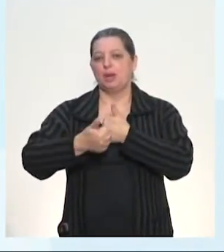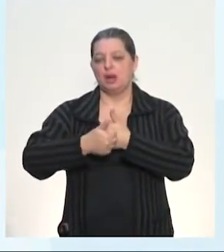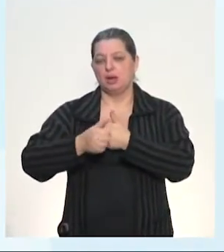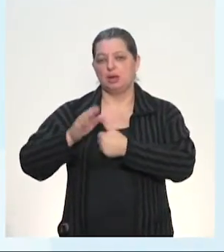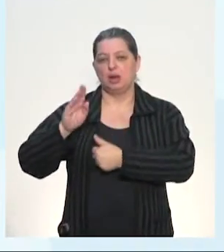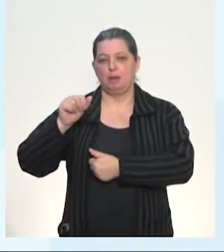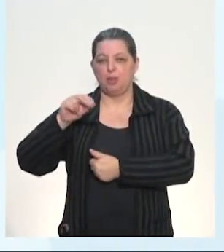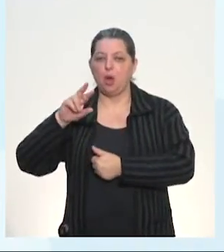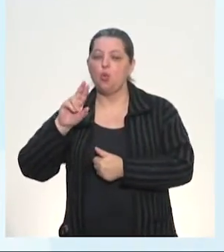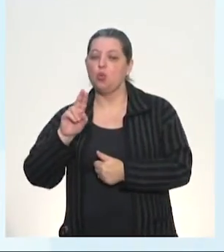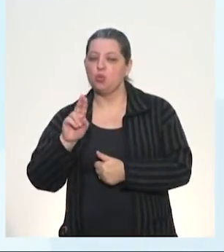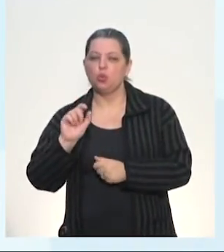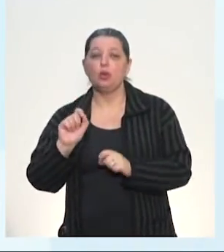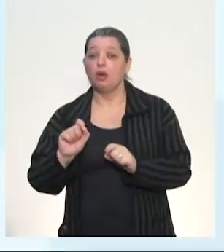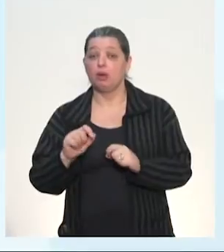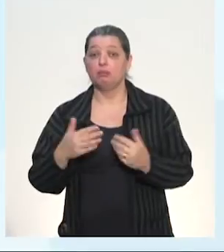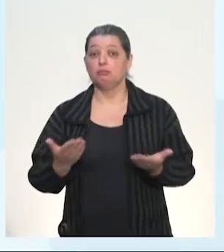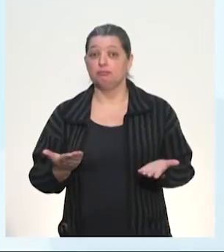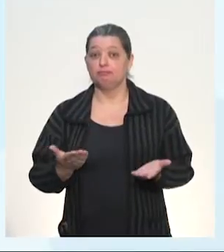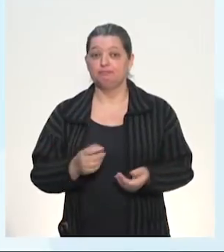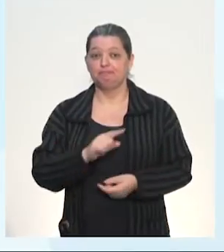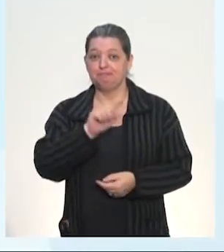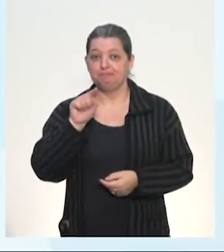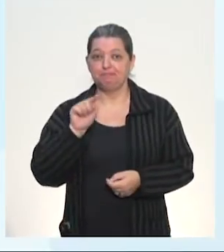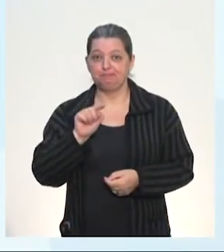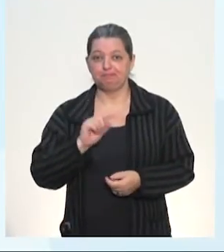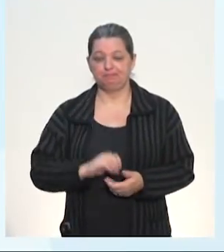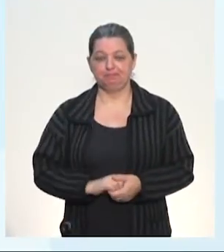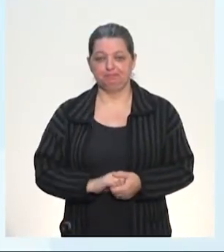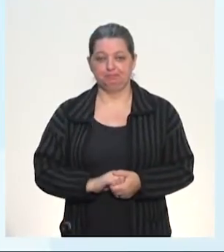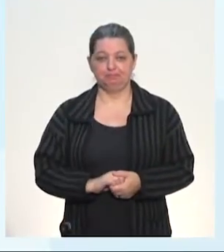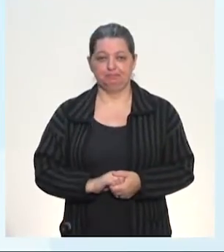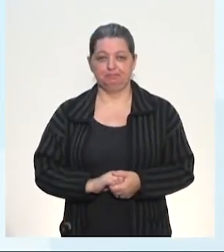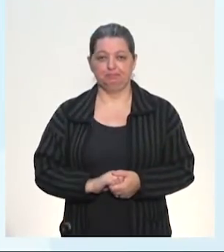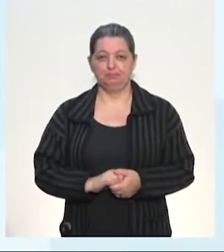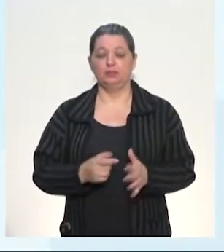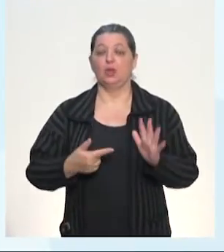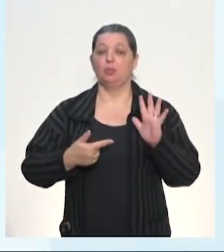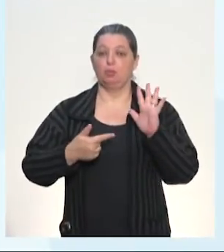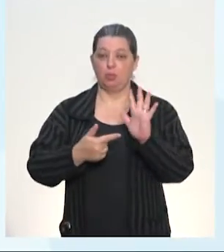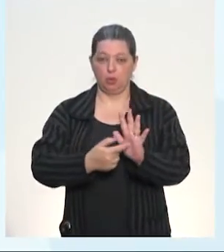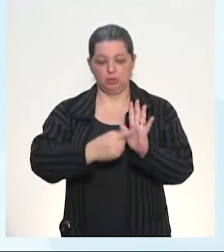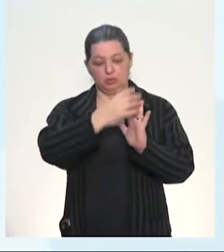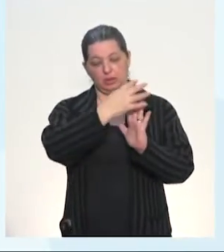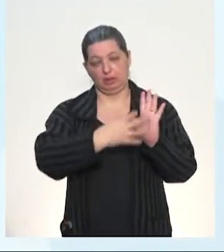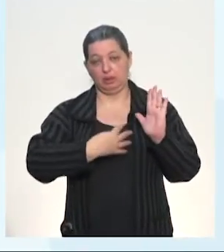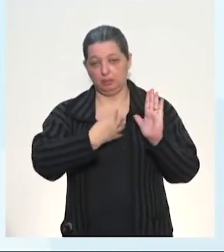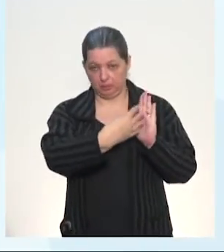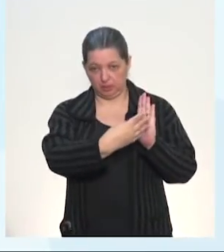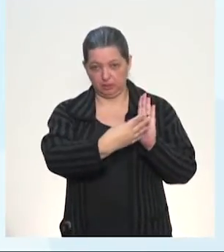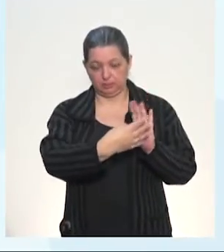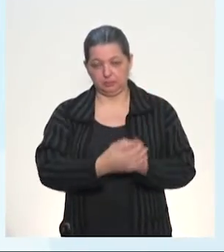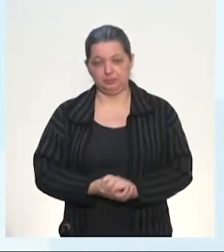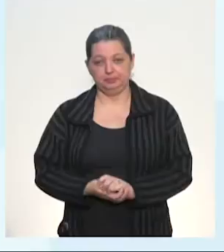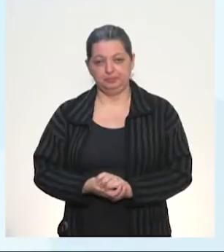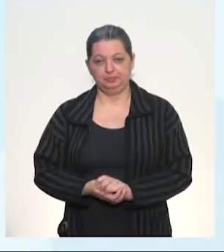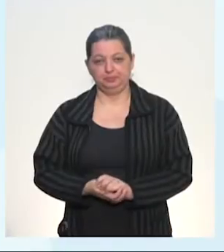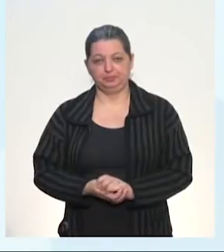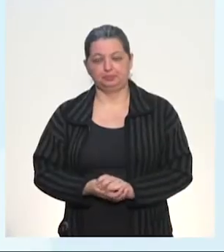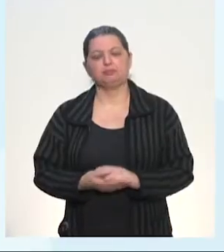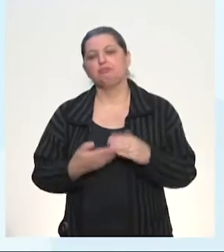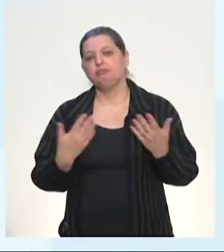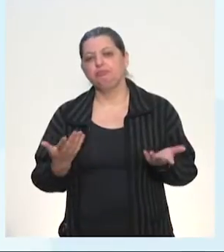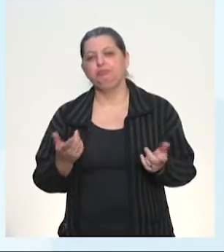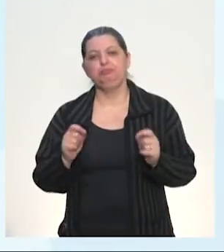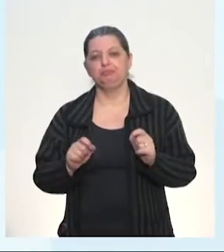é? Então, vamos lá. Aí ele me dá uma relação de tabelas, né, ok? E aí ele me fala assim agora, tá, em